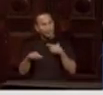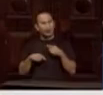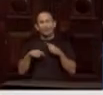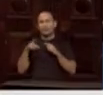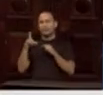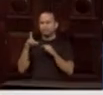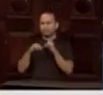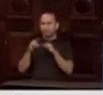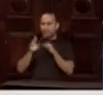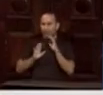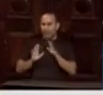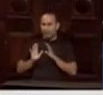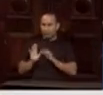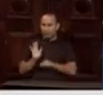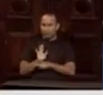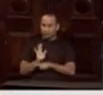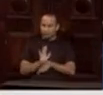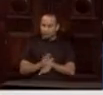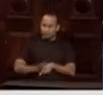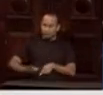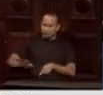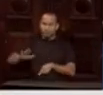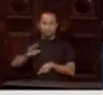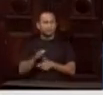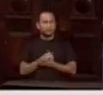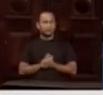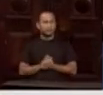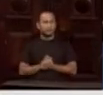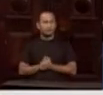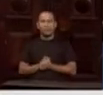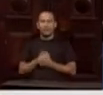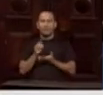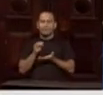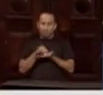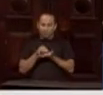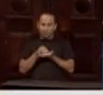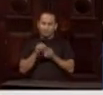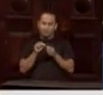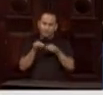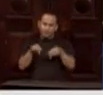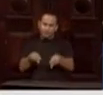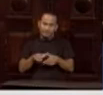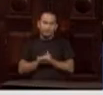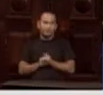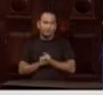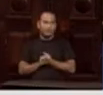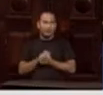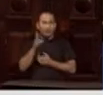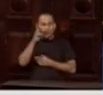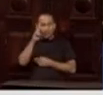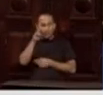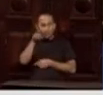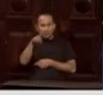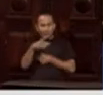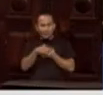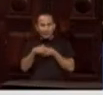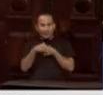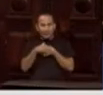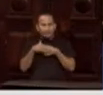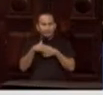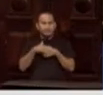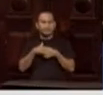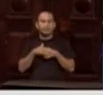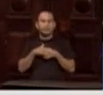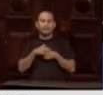as duras penas. E a nobre companheira faz muita falta aqui. Eu lembro de você com muito carinho e saudosismo